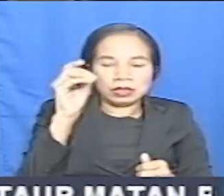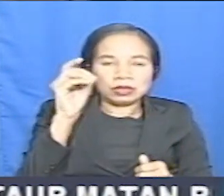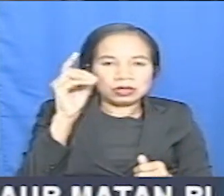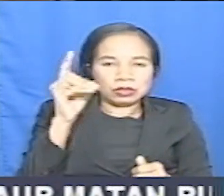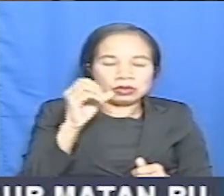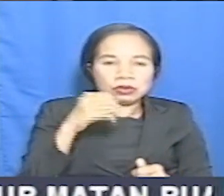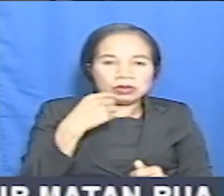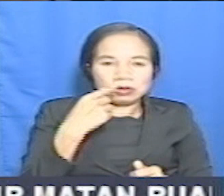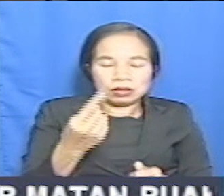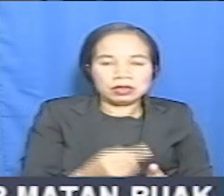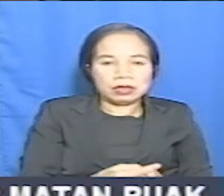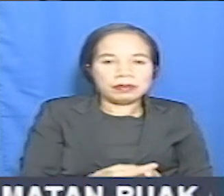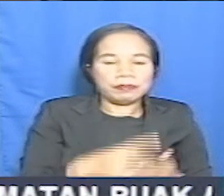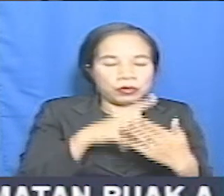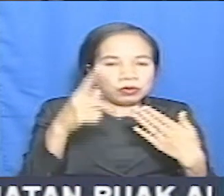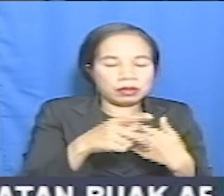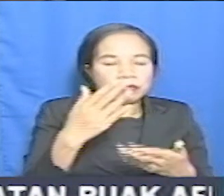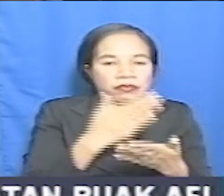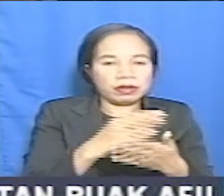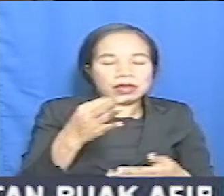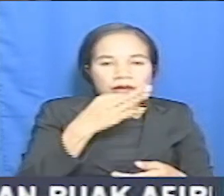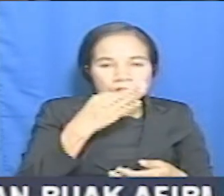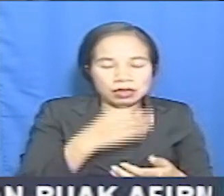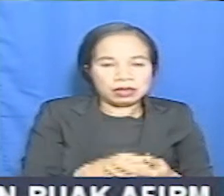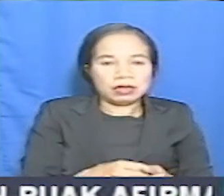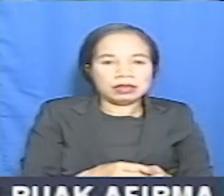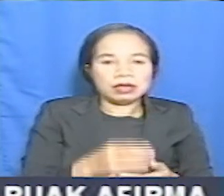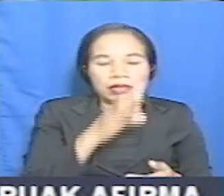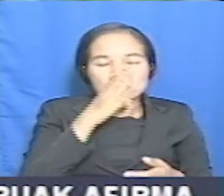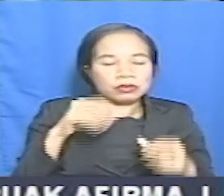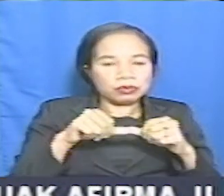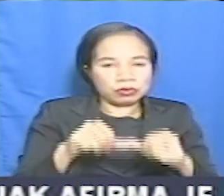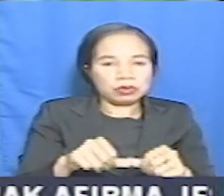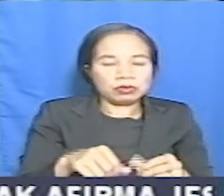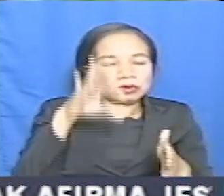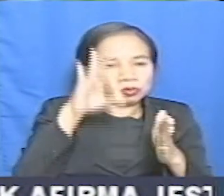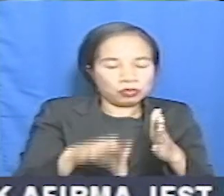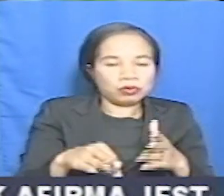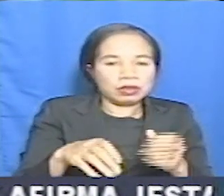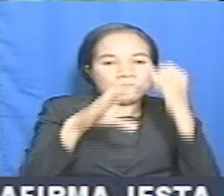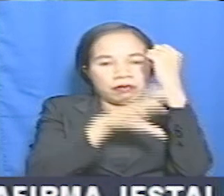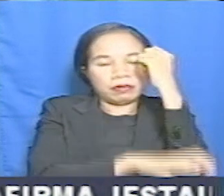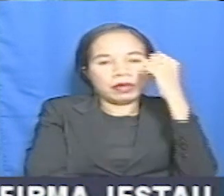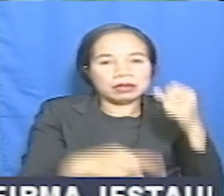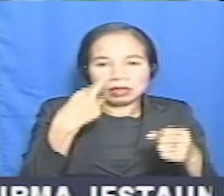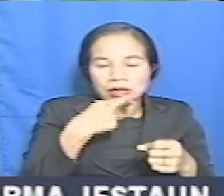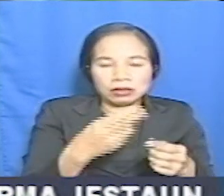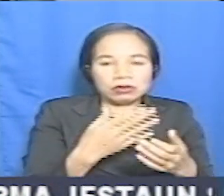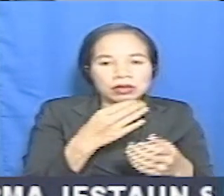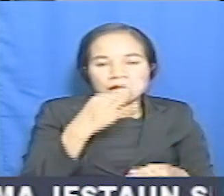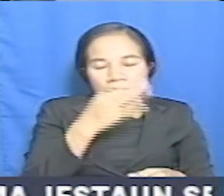cesta básica motiva agricultor Sira e a base, onde continua o debate Hare no produto